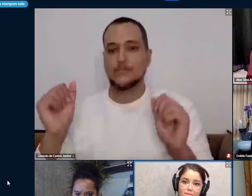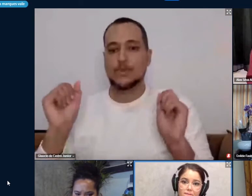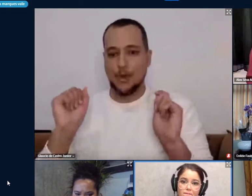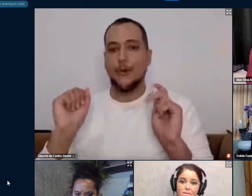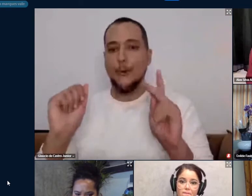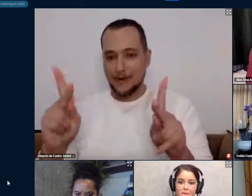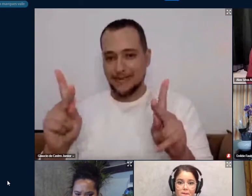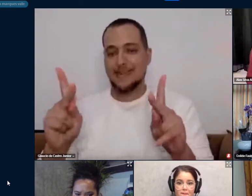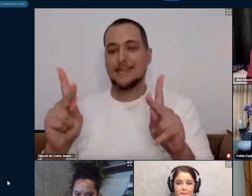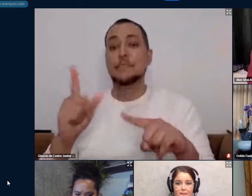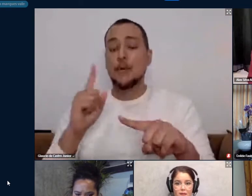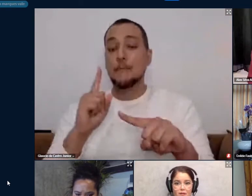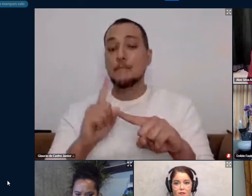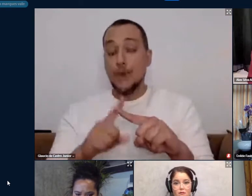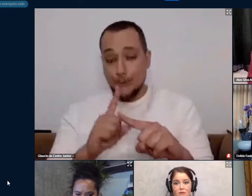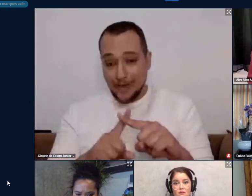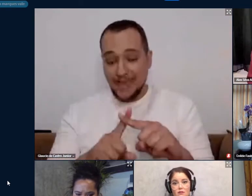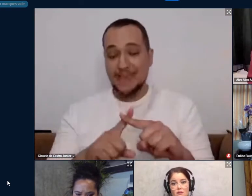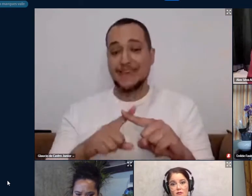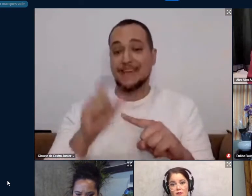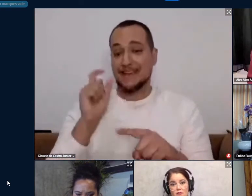também.